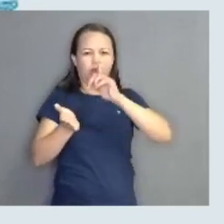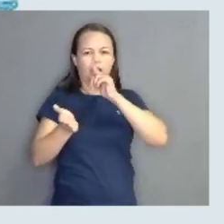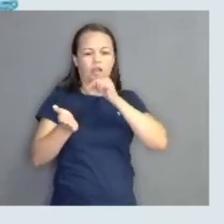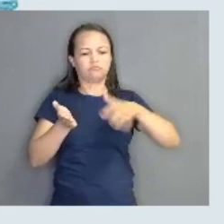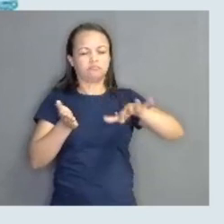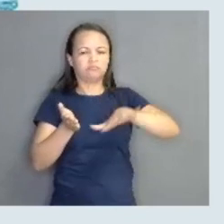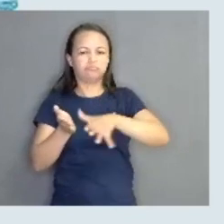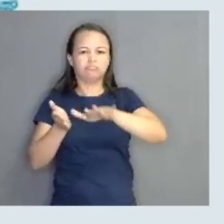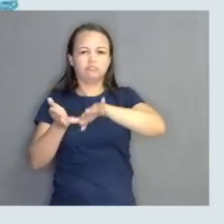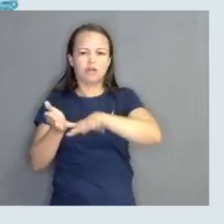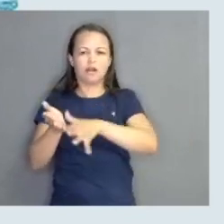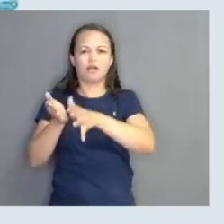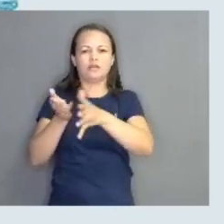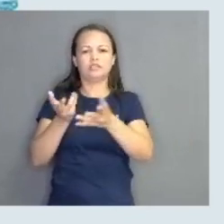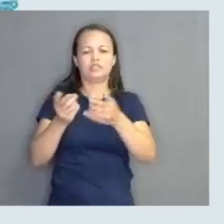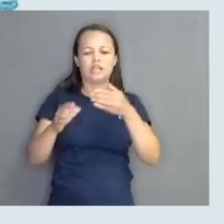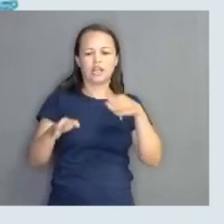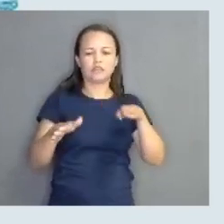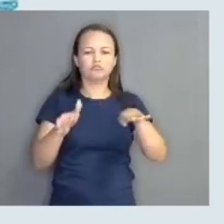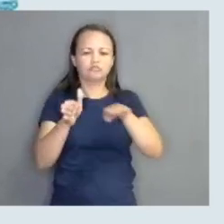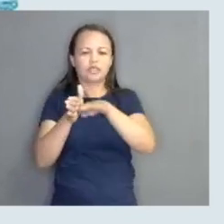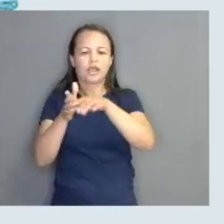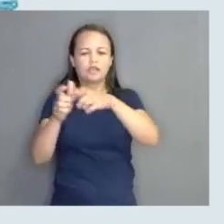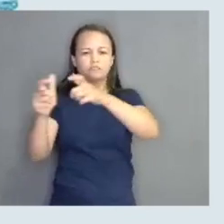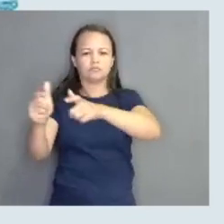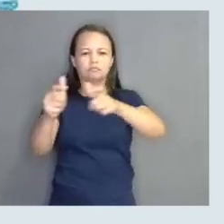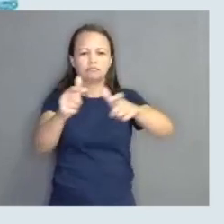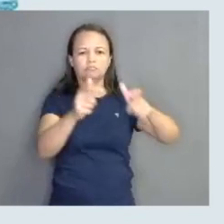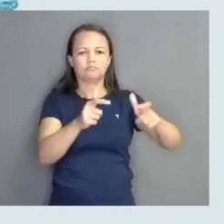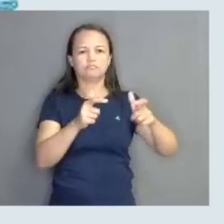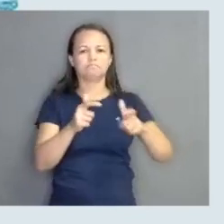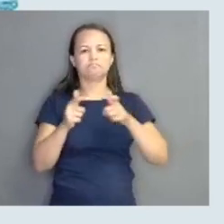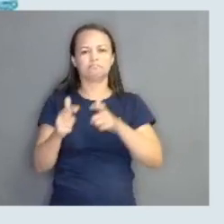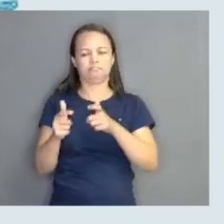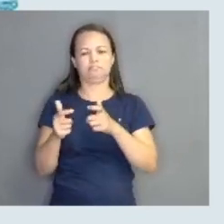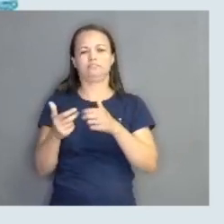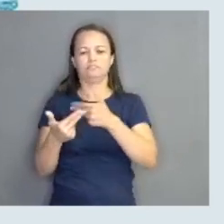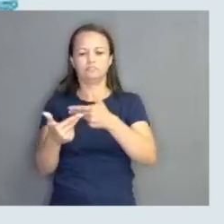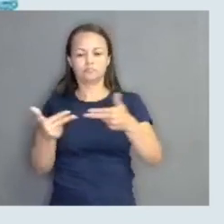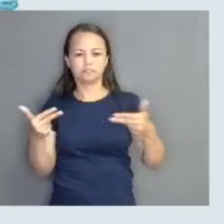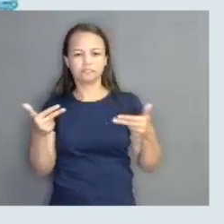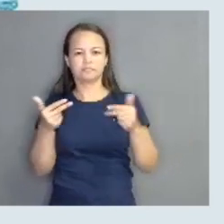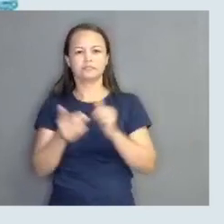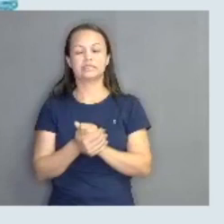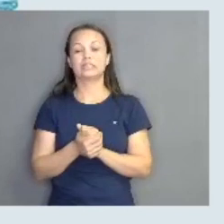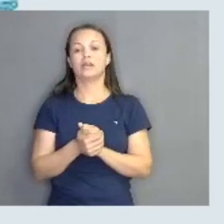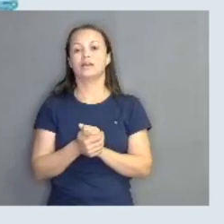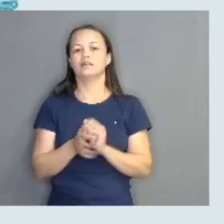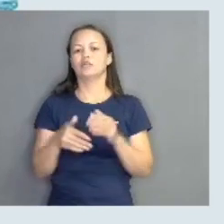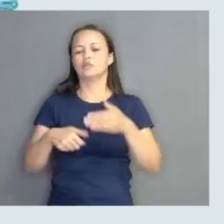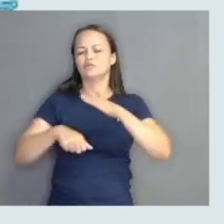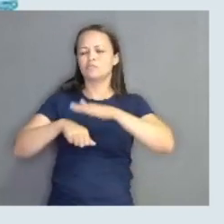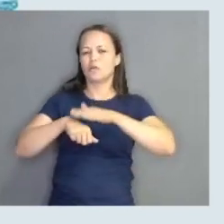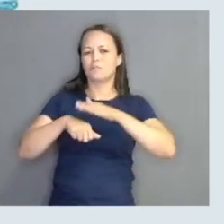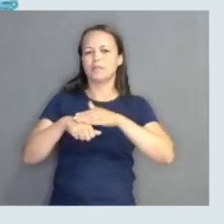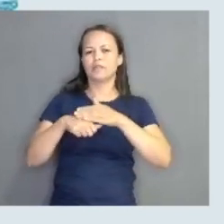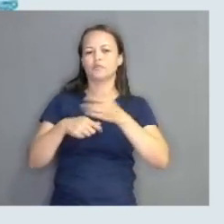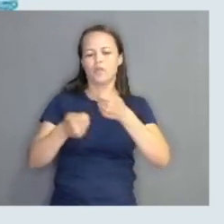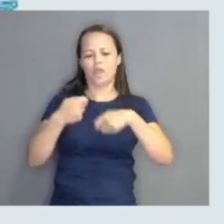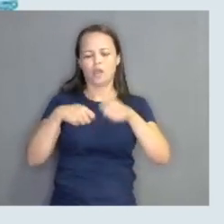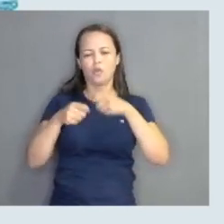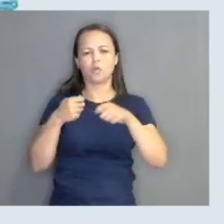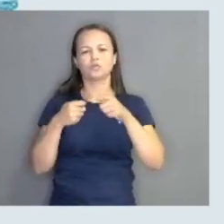que estaria chegando em várias localidades. Né? Então, houve um aumento econômico da